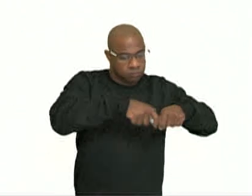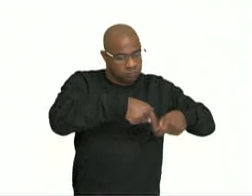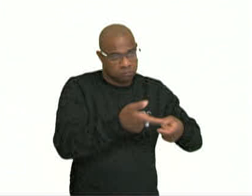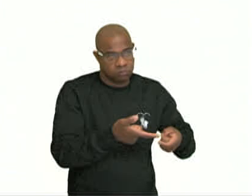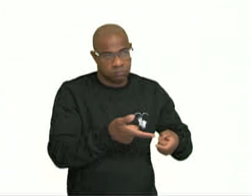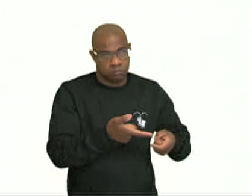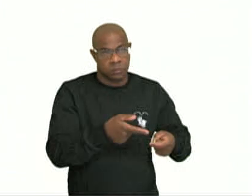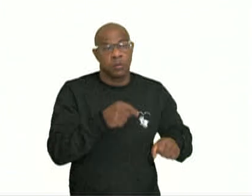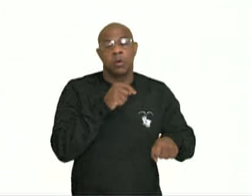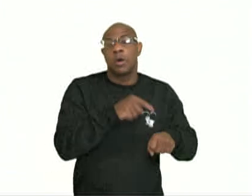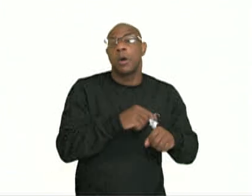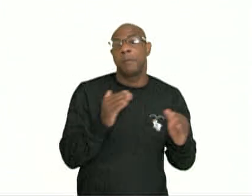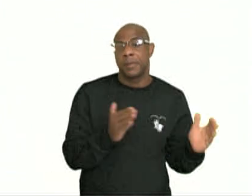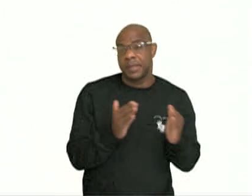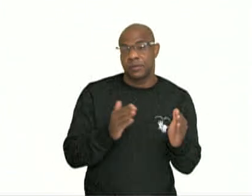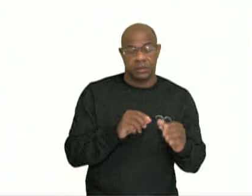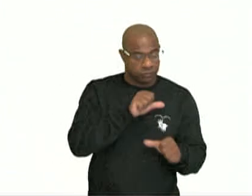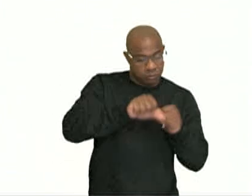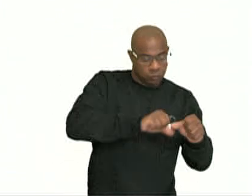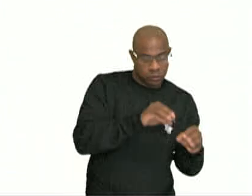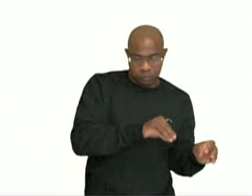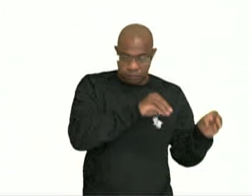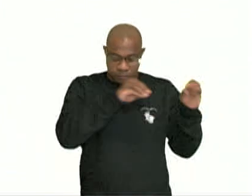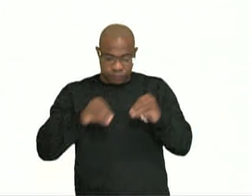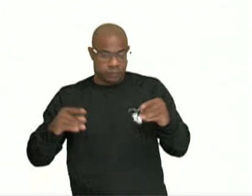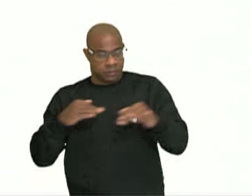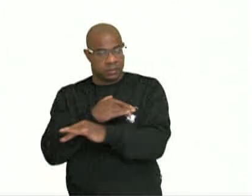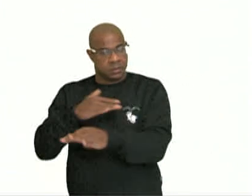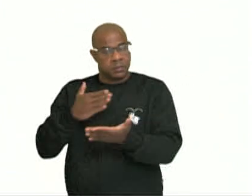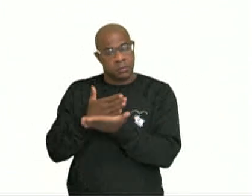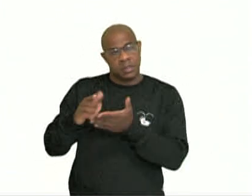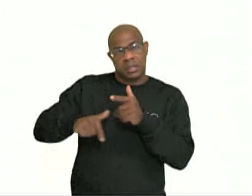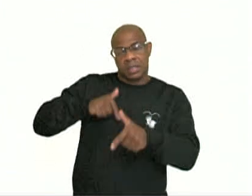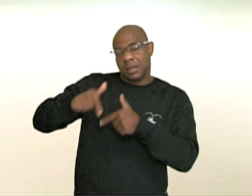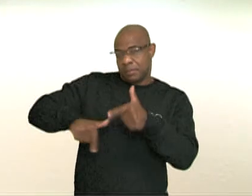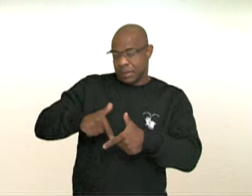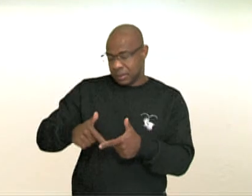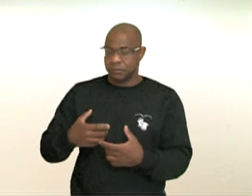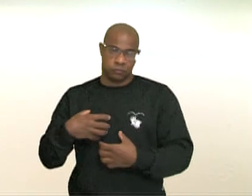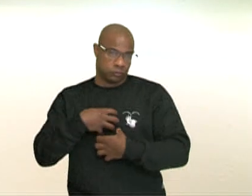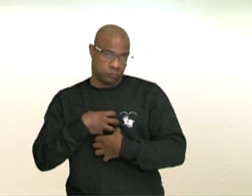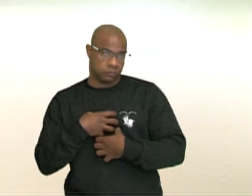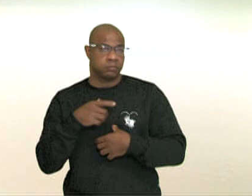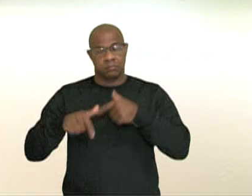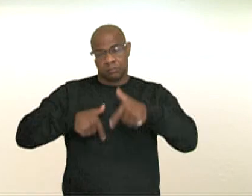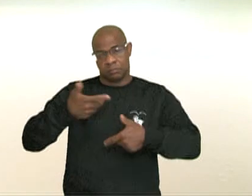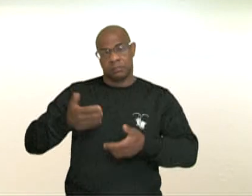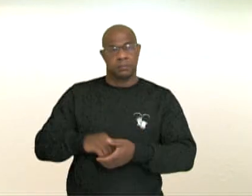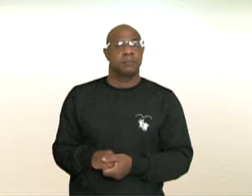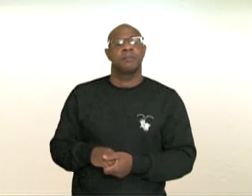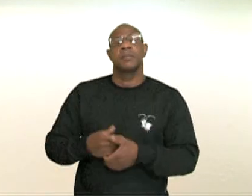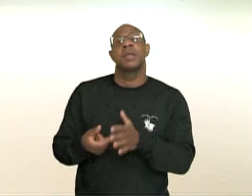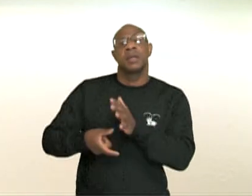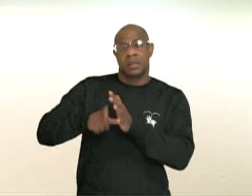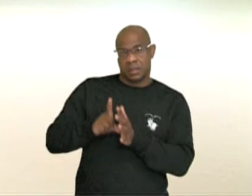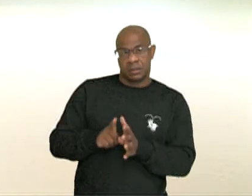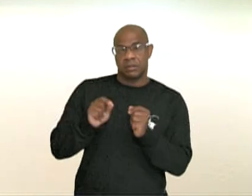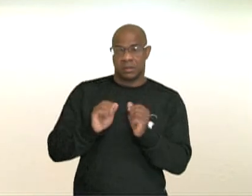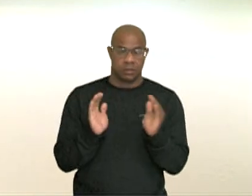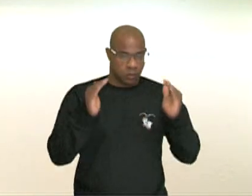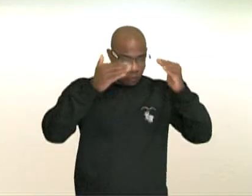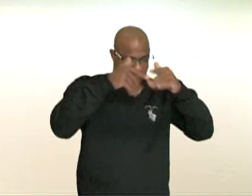do campo e vai para a cidade, então vai começar esse trabalho dessa nova forma. Antes eram